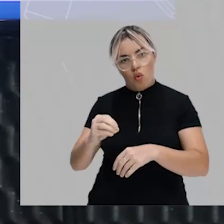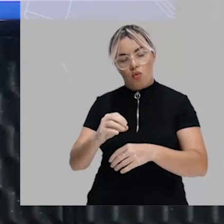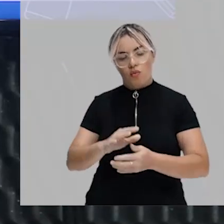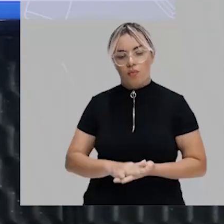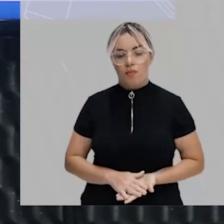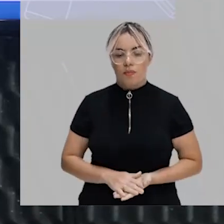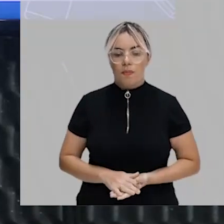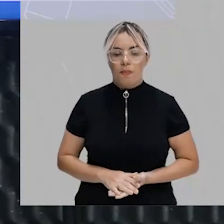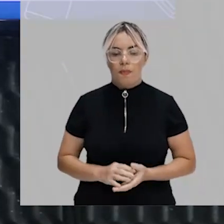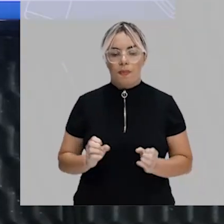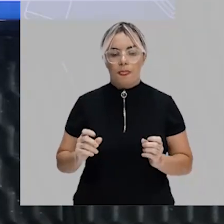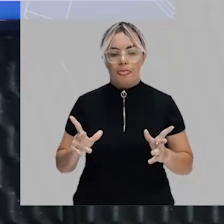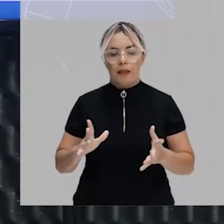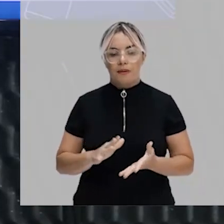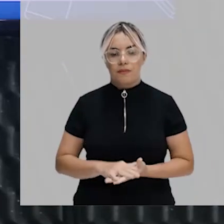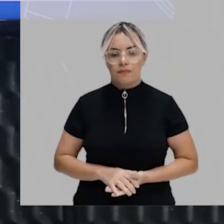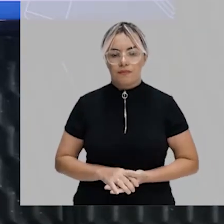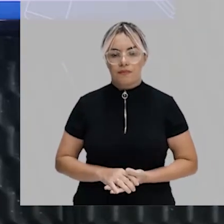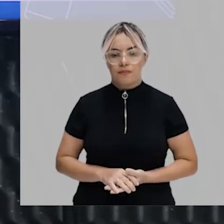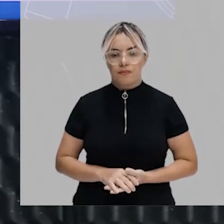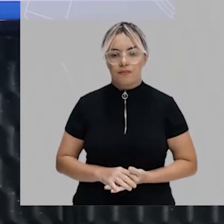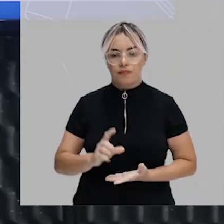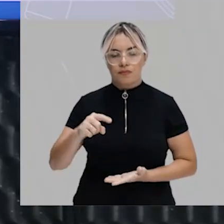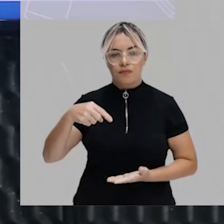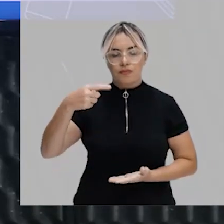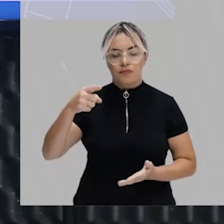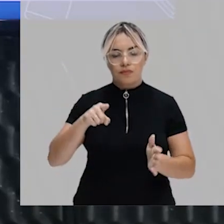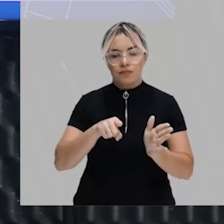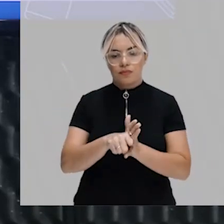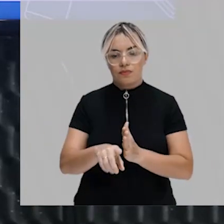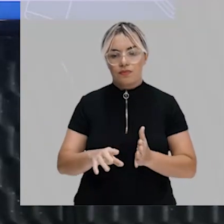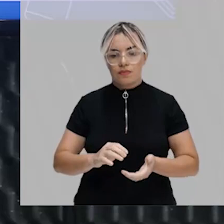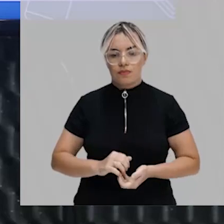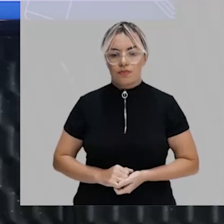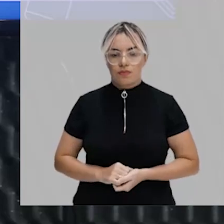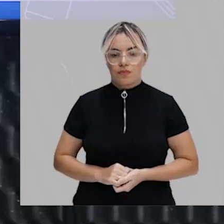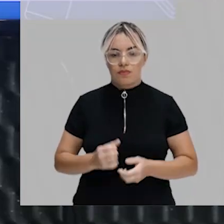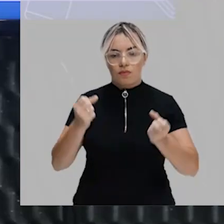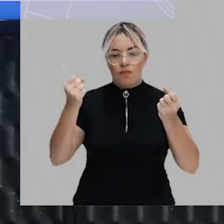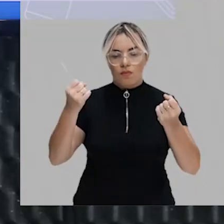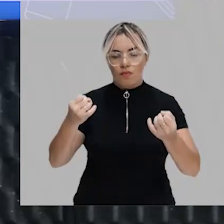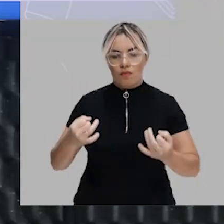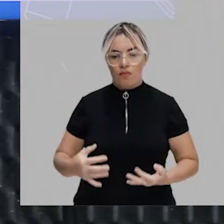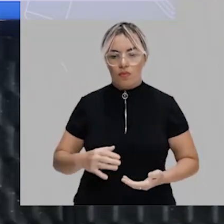Beleza, vamos agora para a próxima questão, que diz o seguinte: